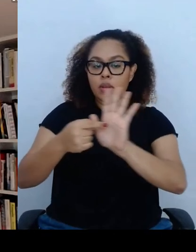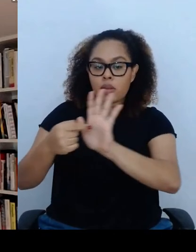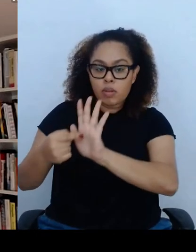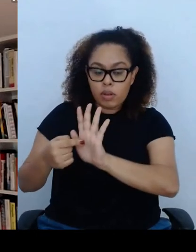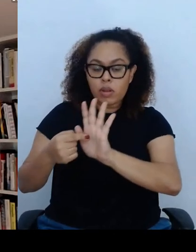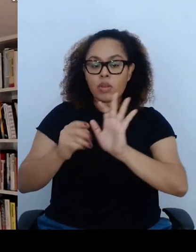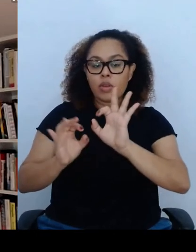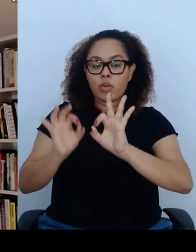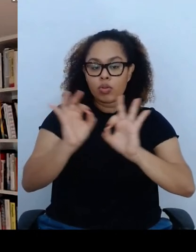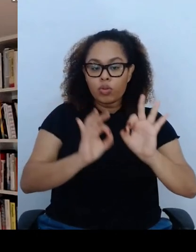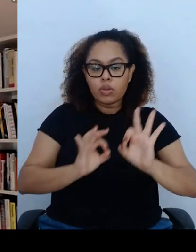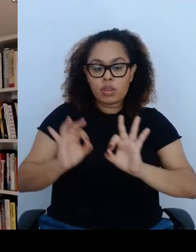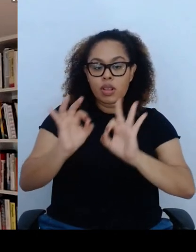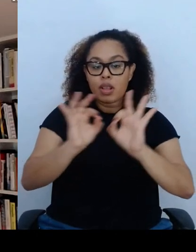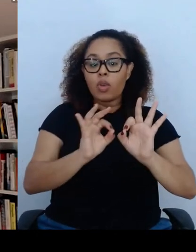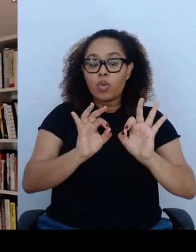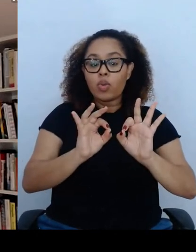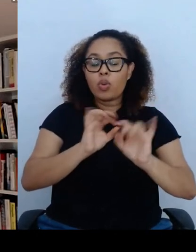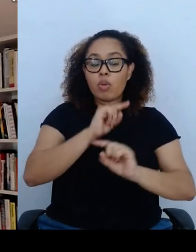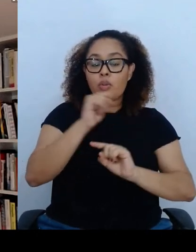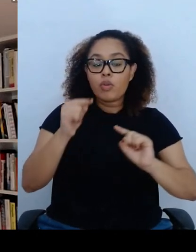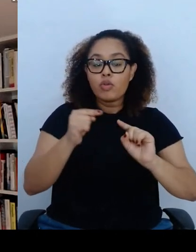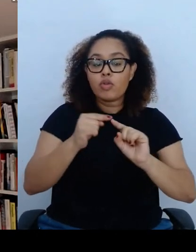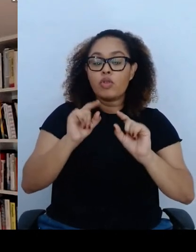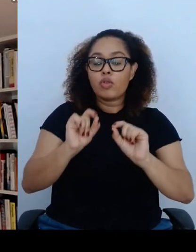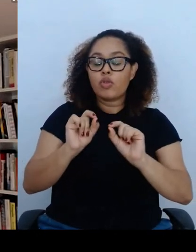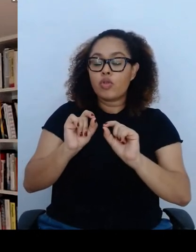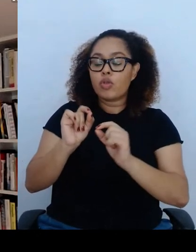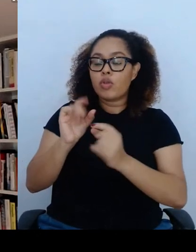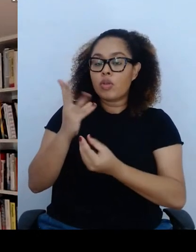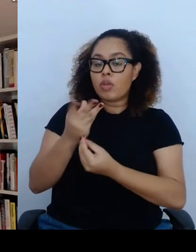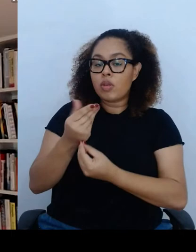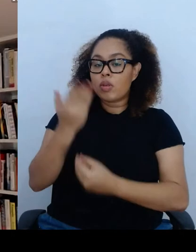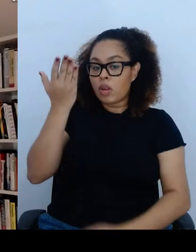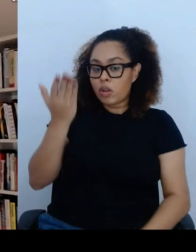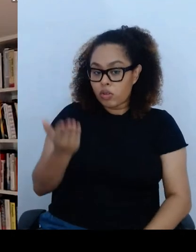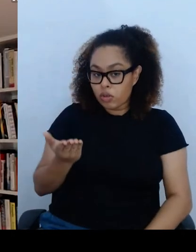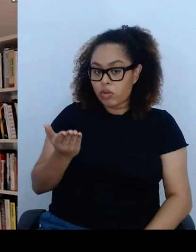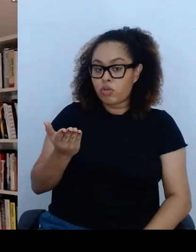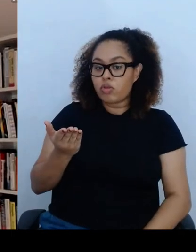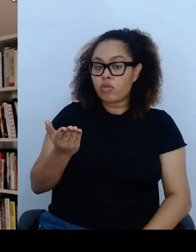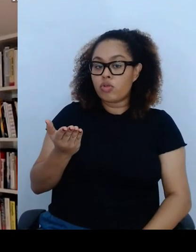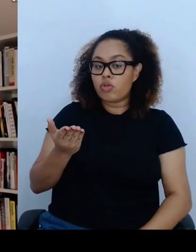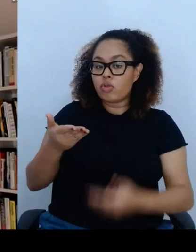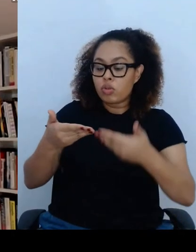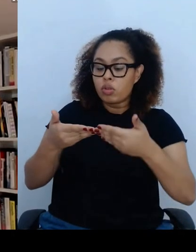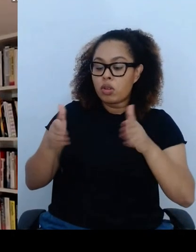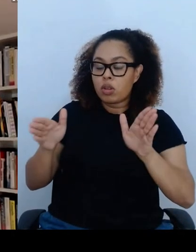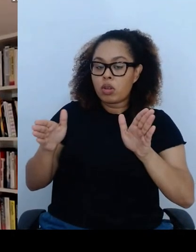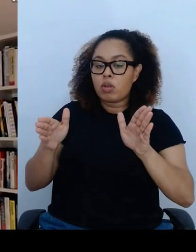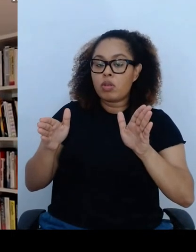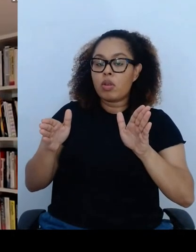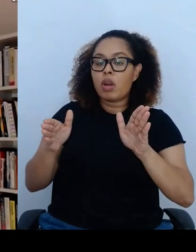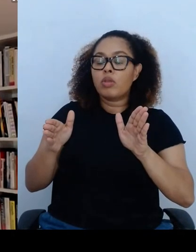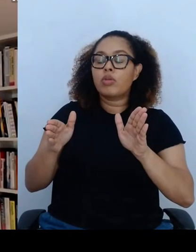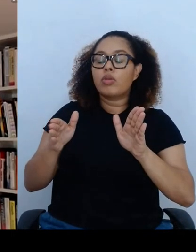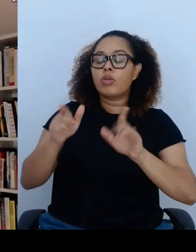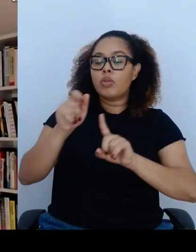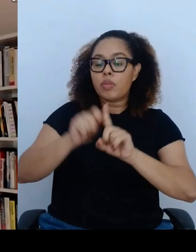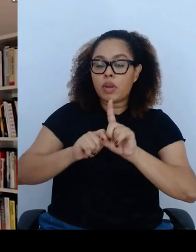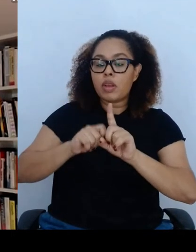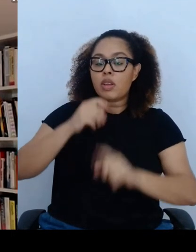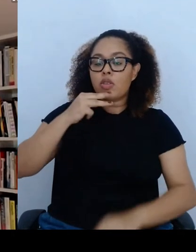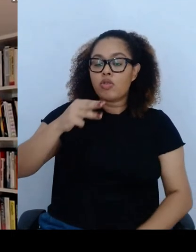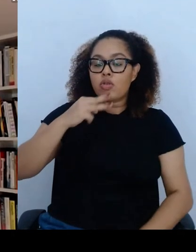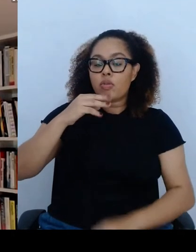a exposição dedicada ao artista que inaugura no museu em março de 2024 no